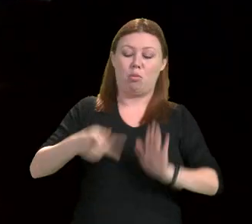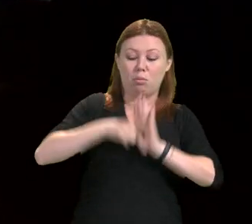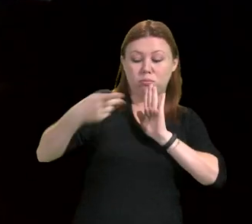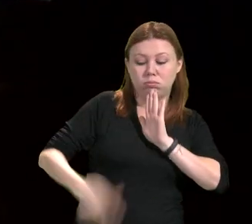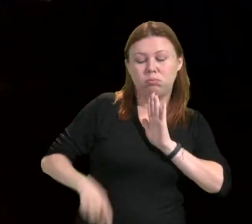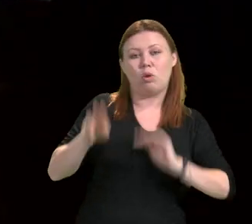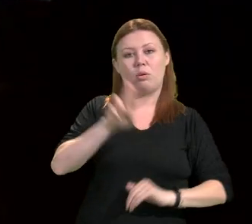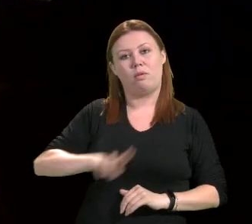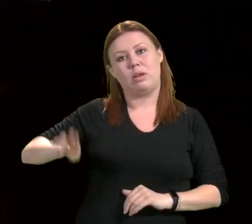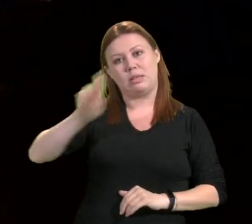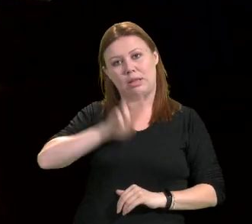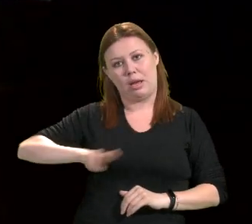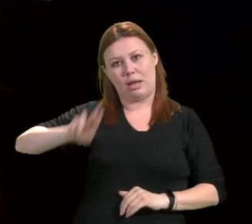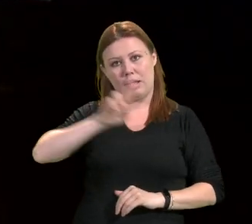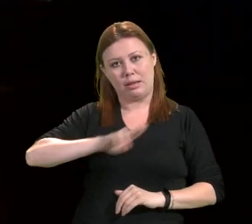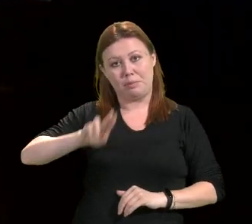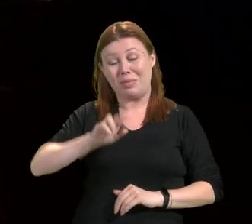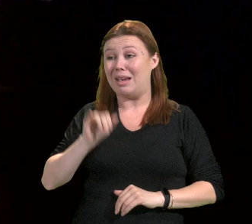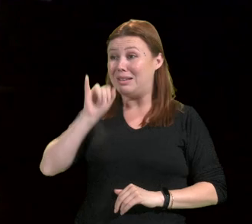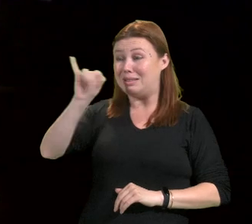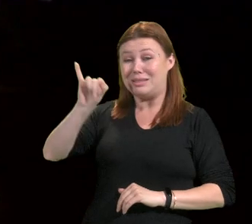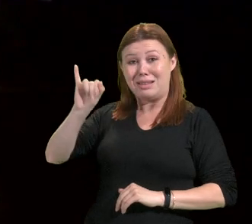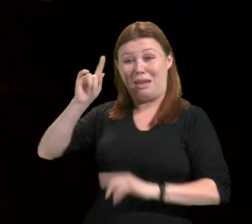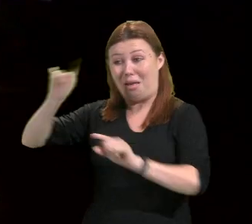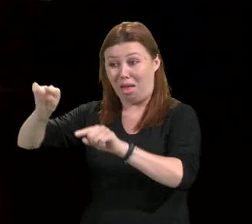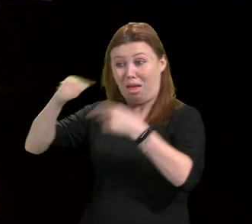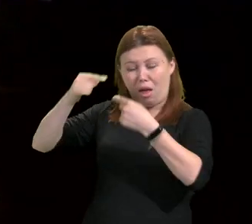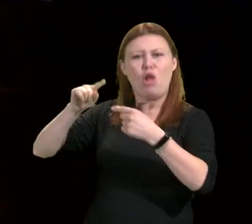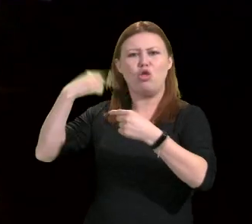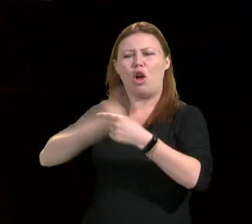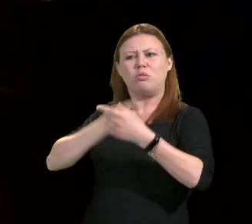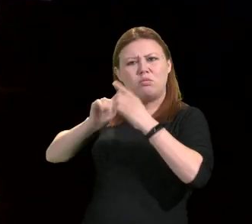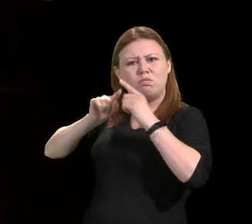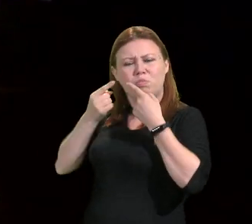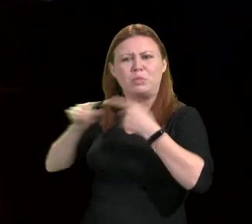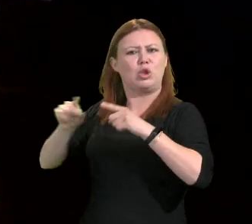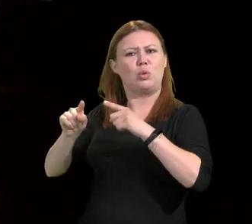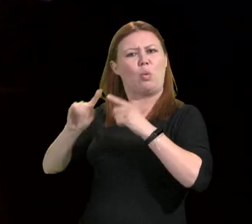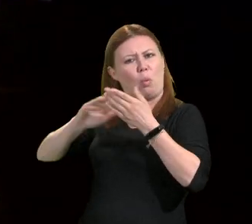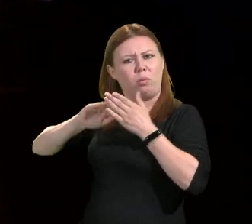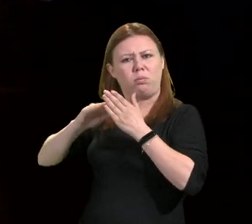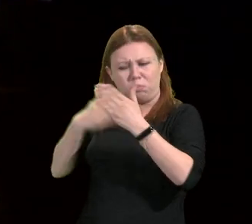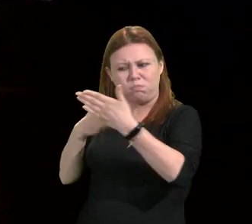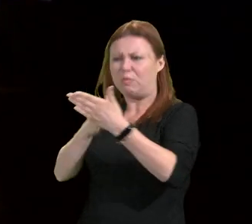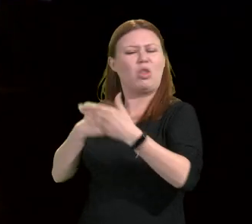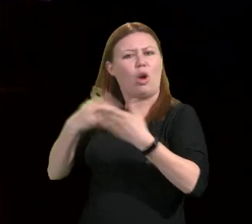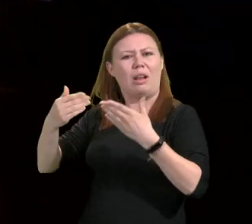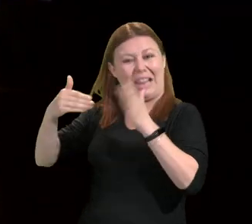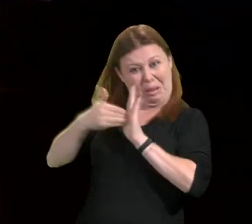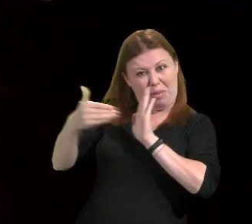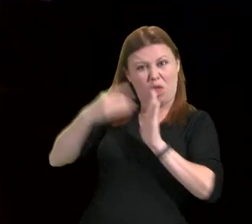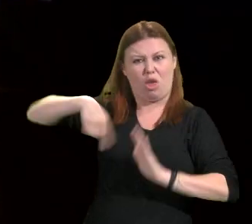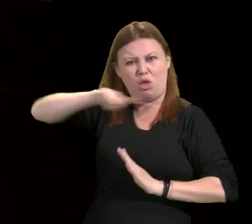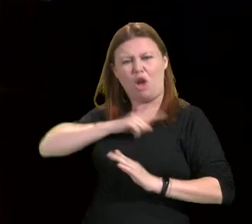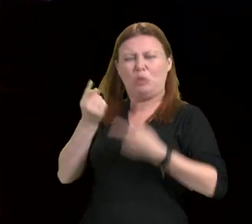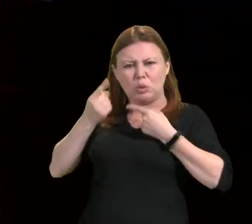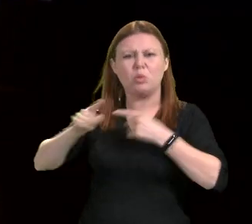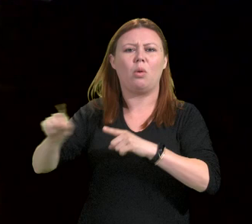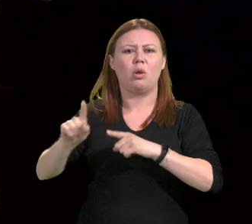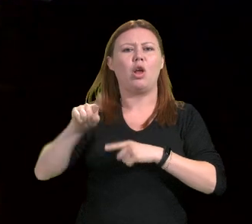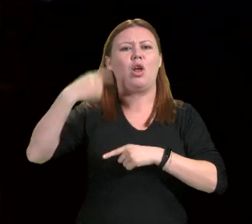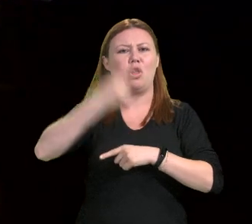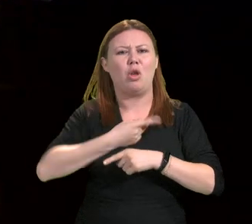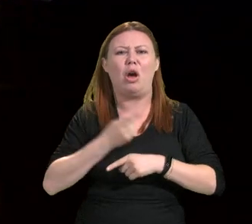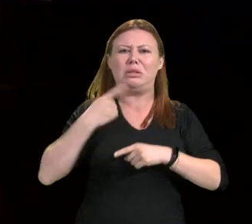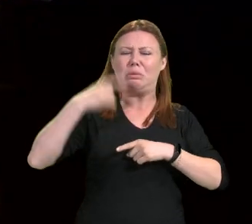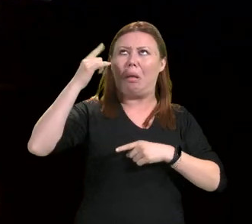vamos opor a truculência à inteligência. Nós vamos opor a insanidade, a persistência e